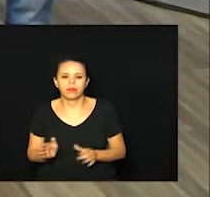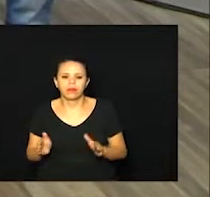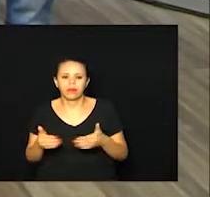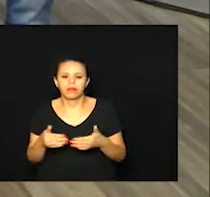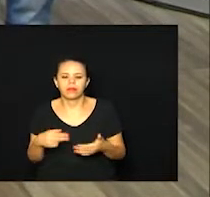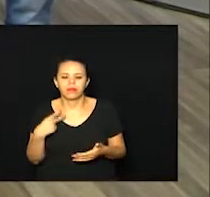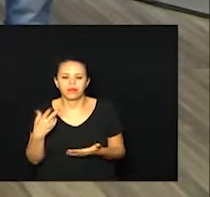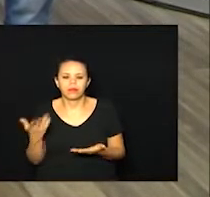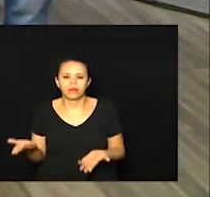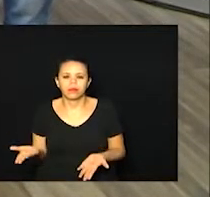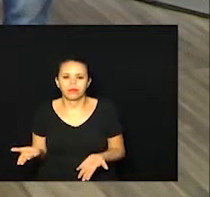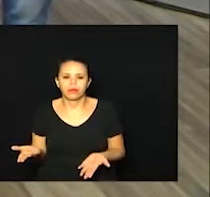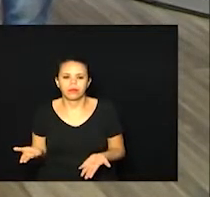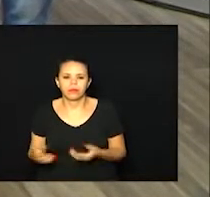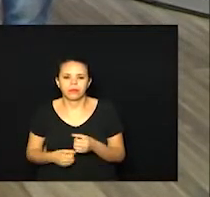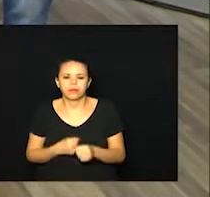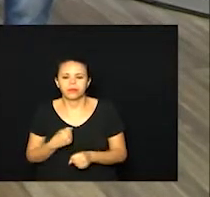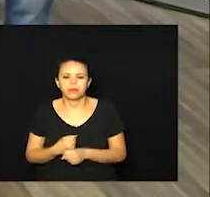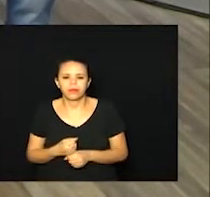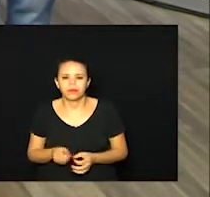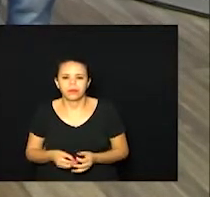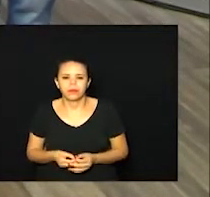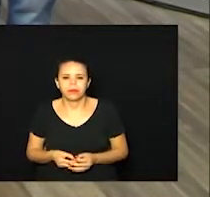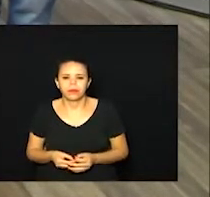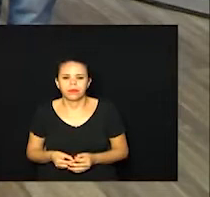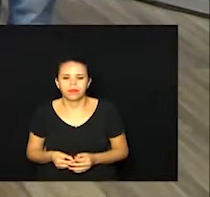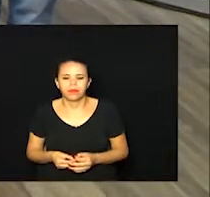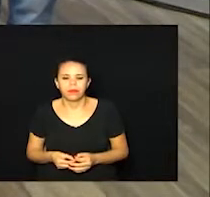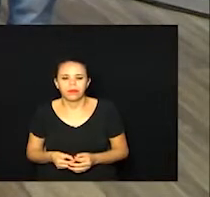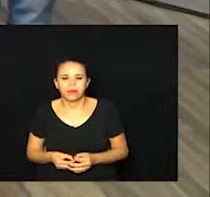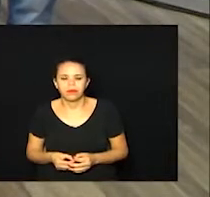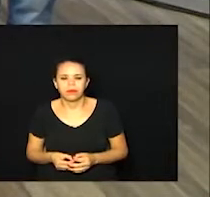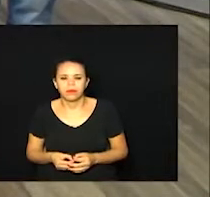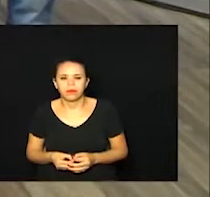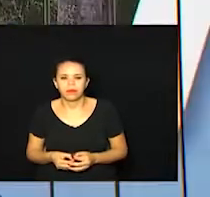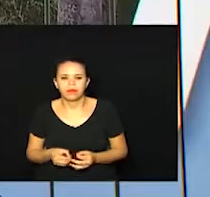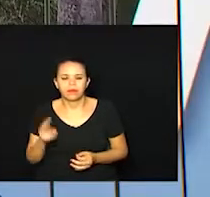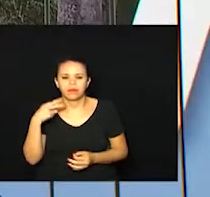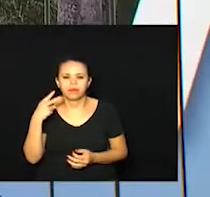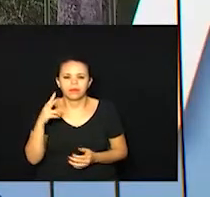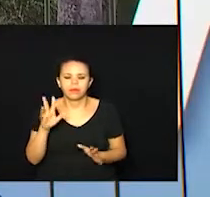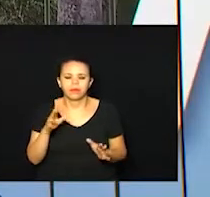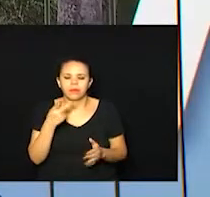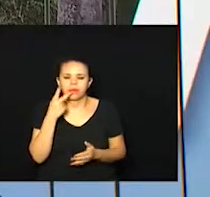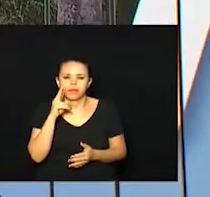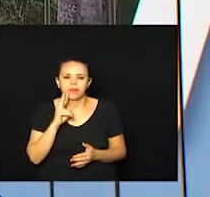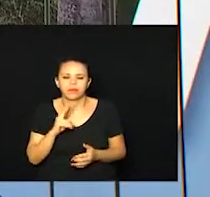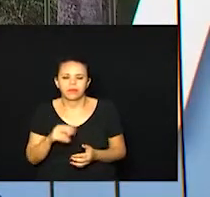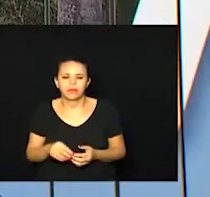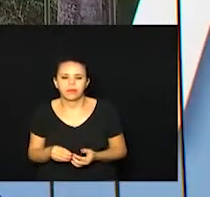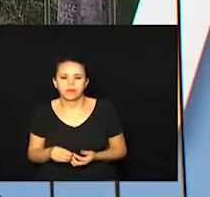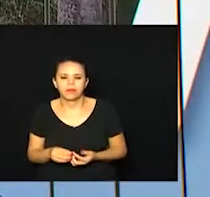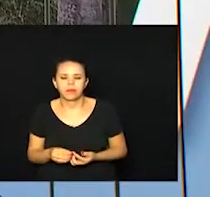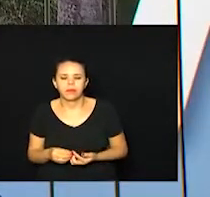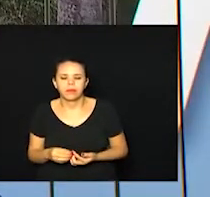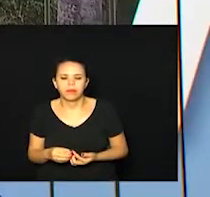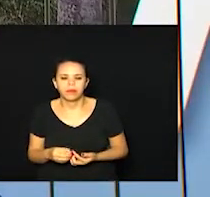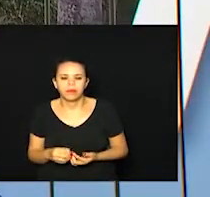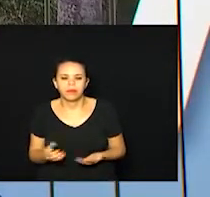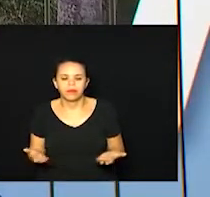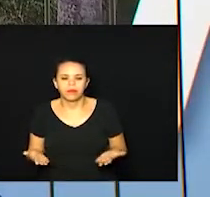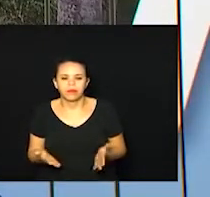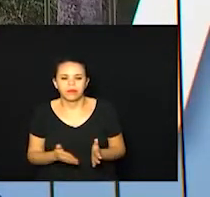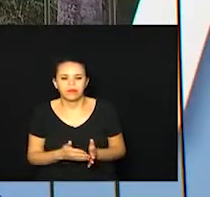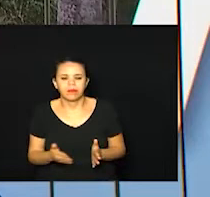vereador, do senhor, para esse ano? Então, é evidente, como você falou, Viviane, nós devemos agora,